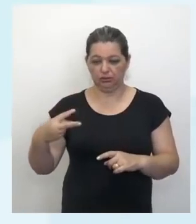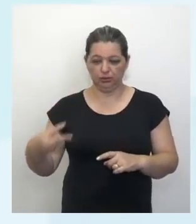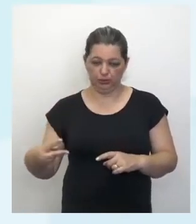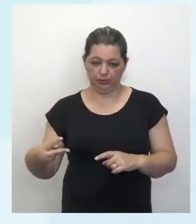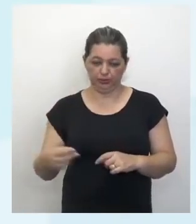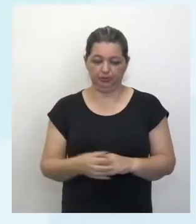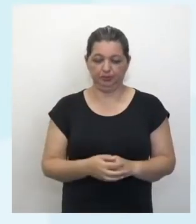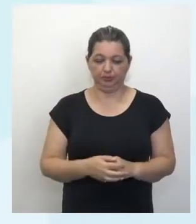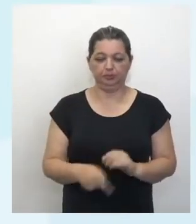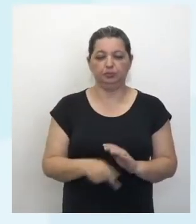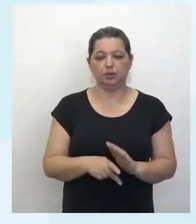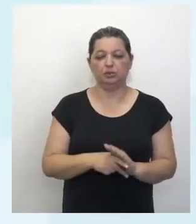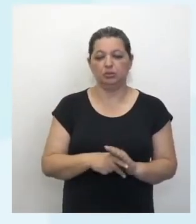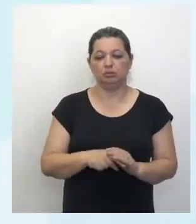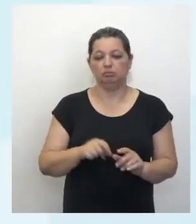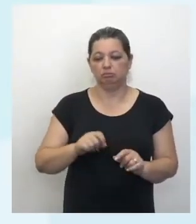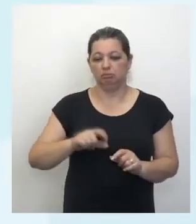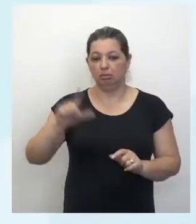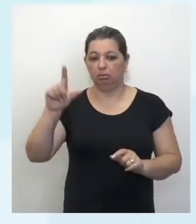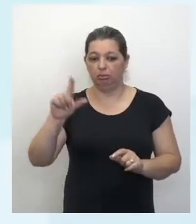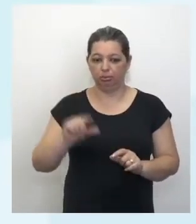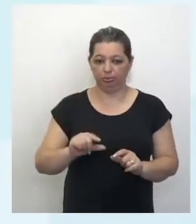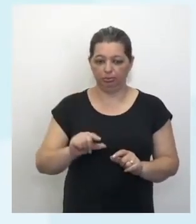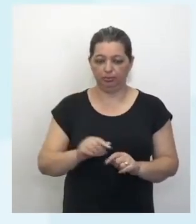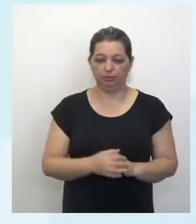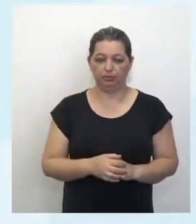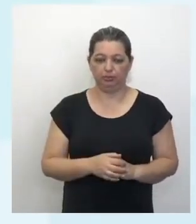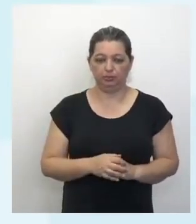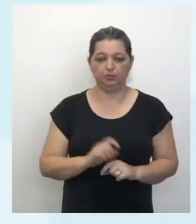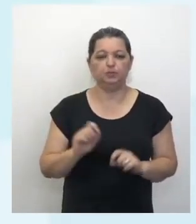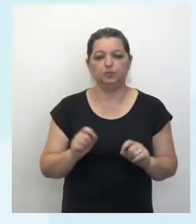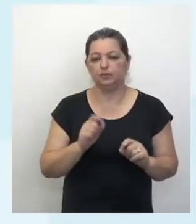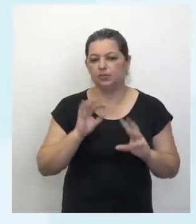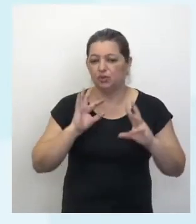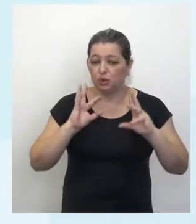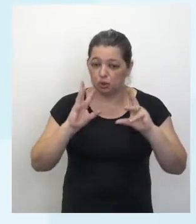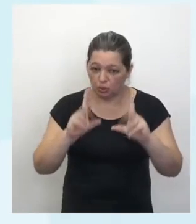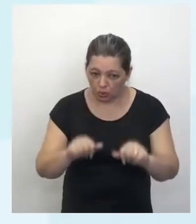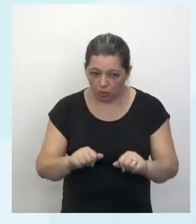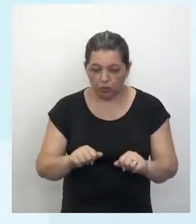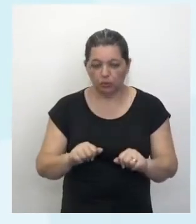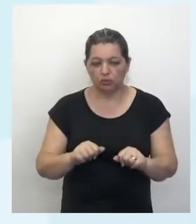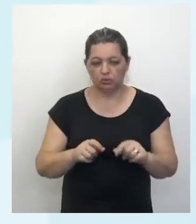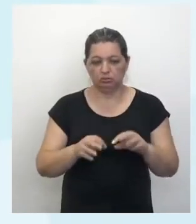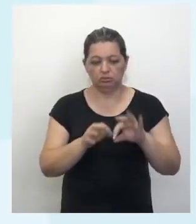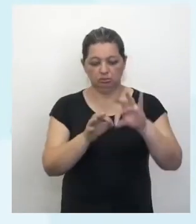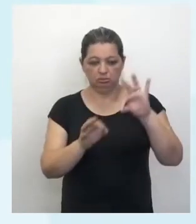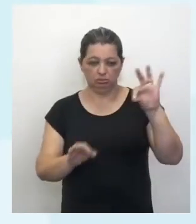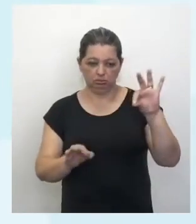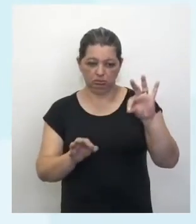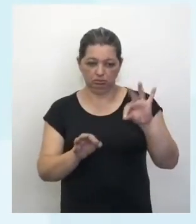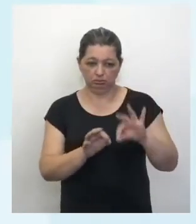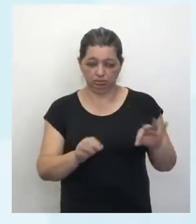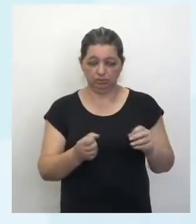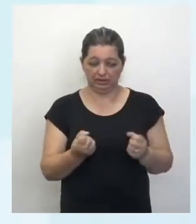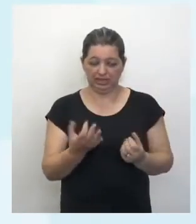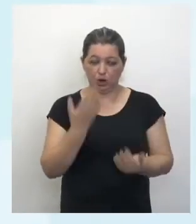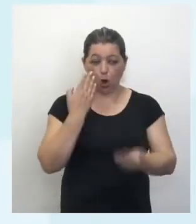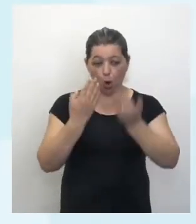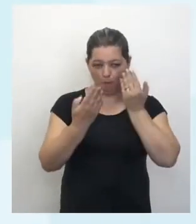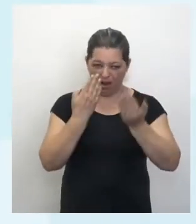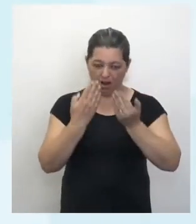uma proporcionalidade. E o que o Tales disse? Todos estes segmentos, se você comparar, tem que manter a